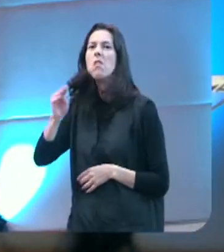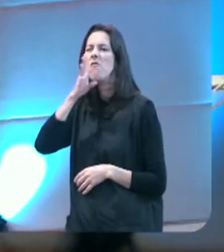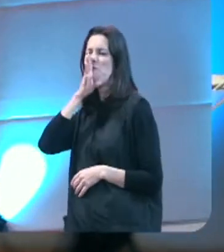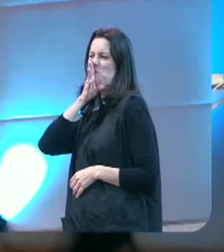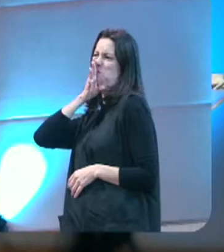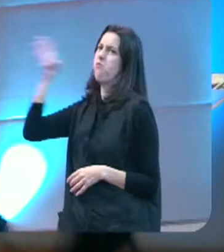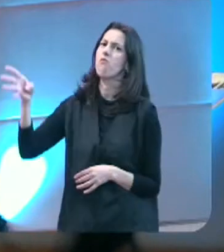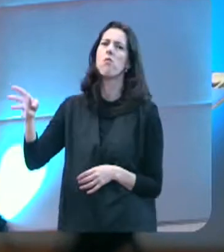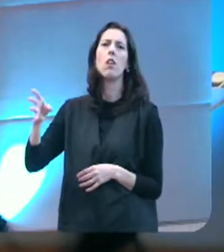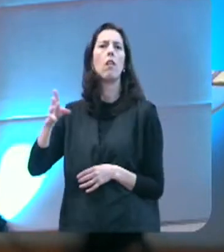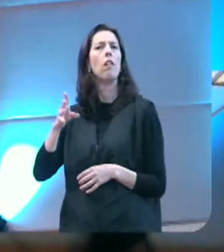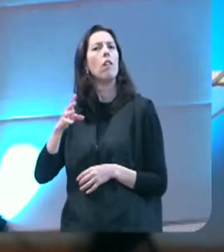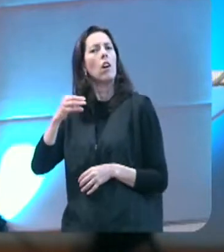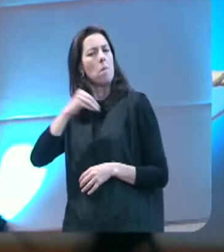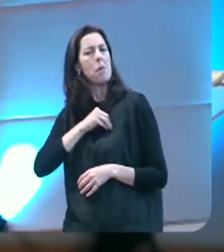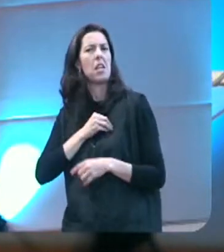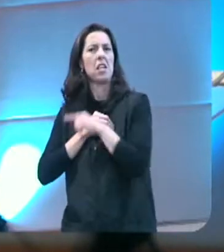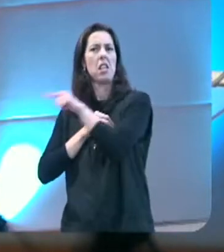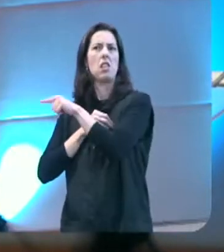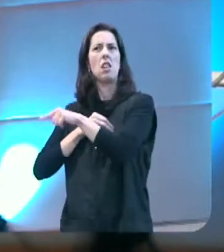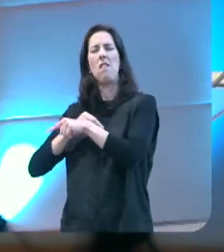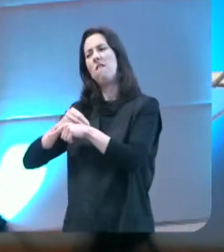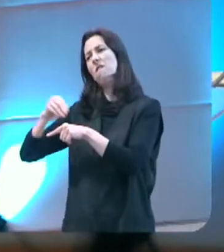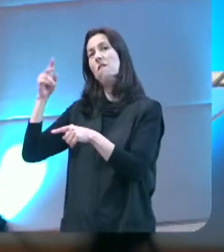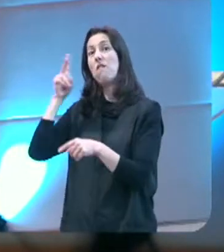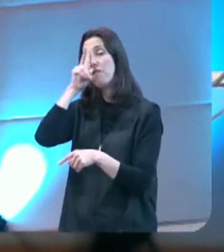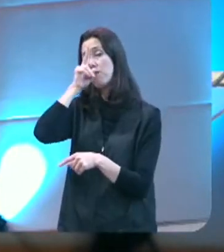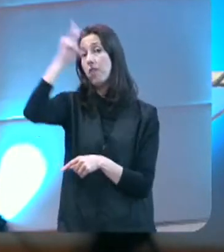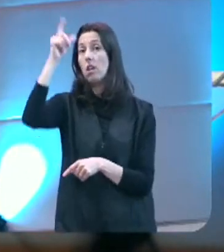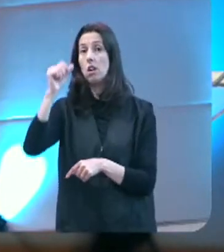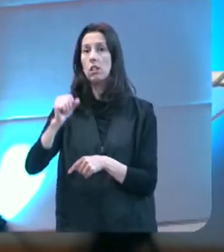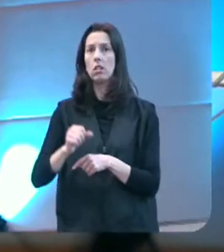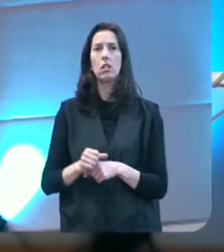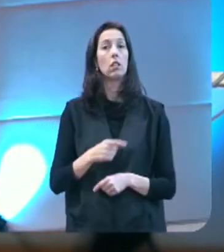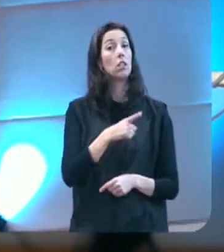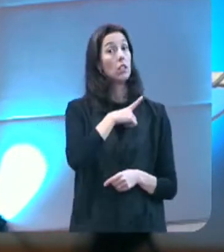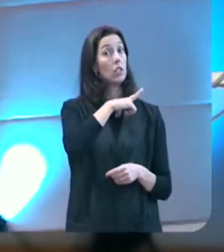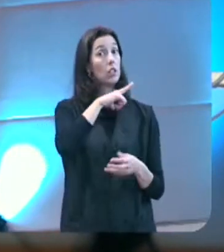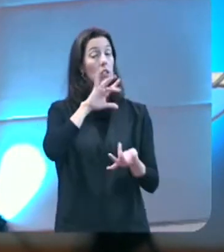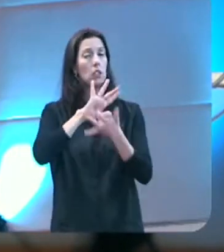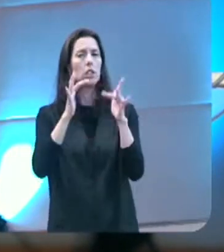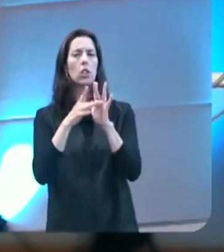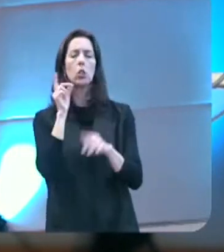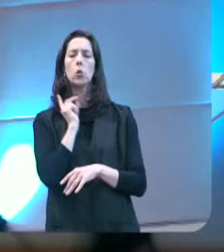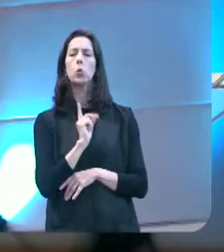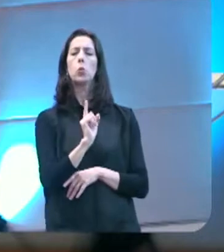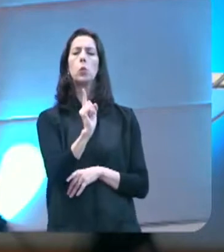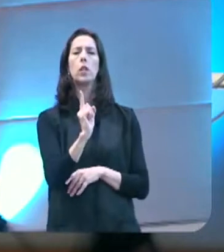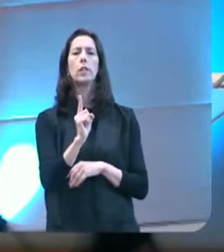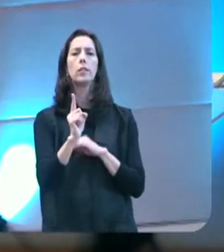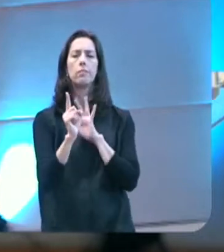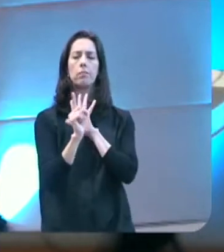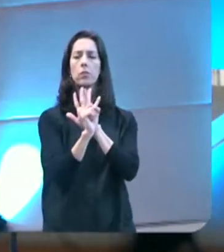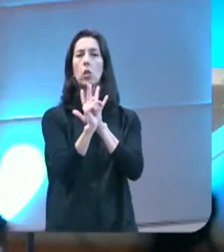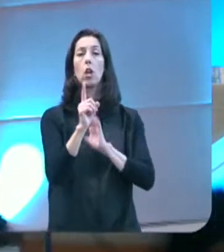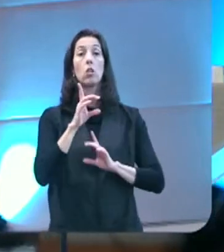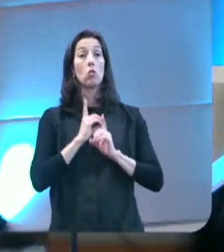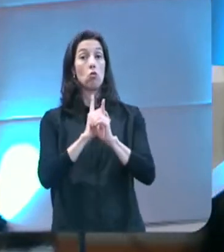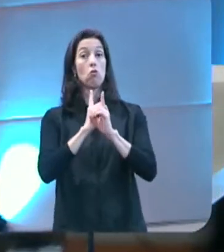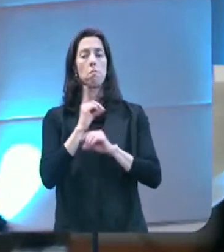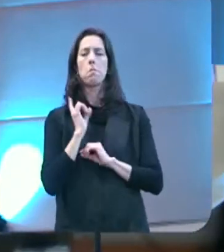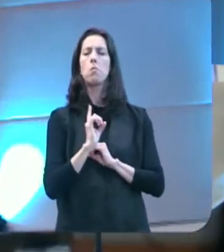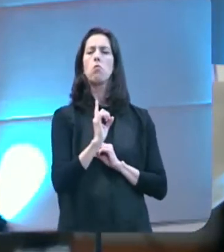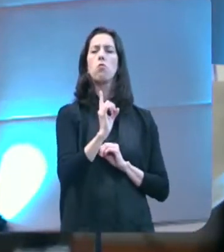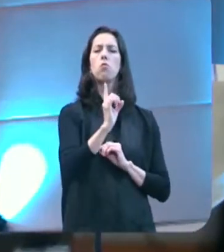E eles souberam que Jesus estava perto, que Jesus estava a passar por ali. E foram ao